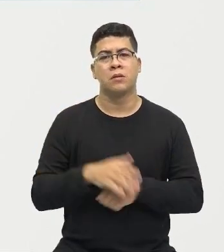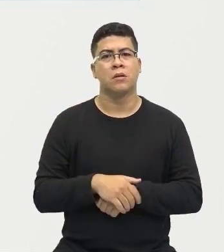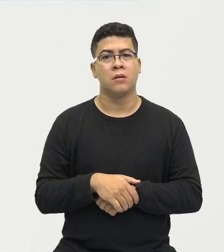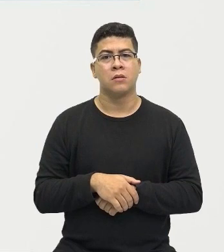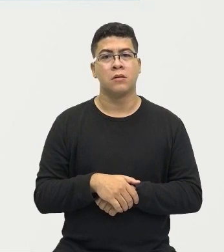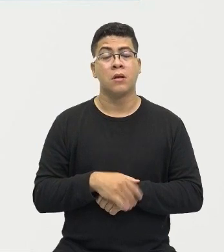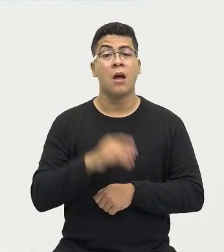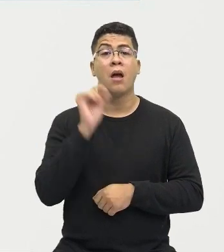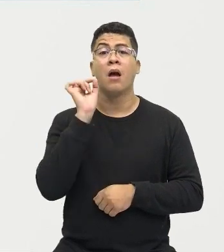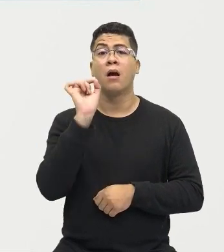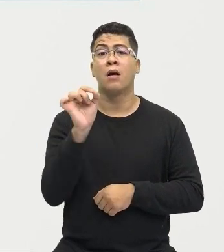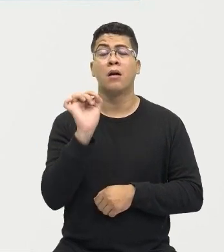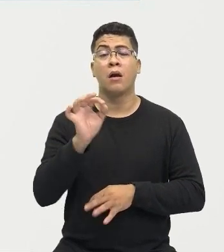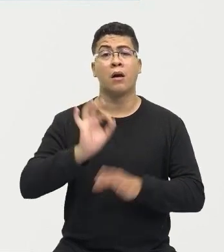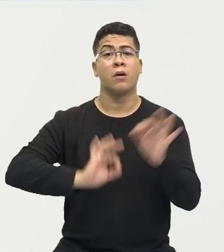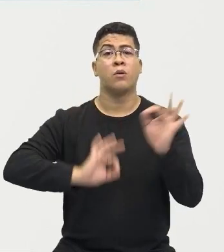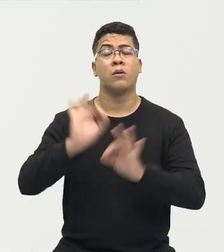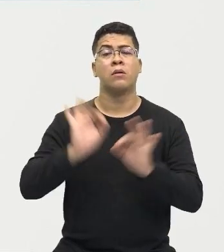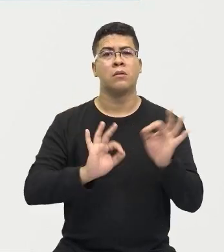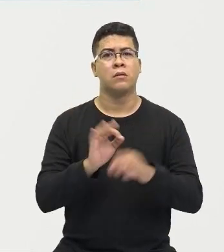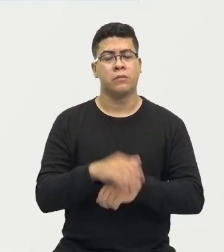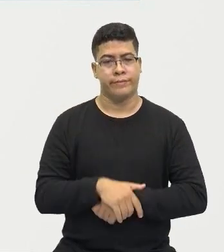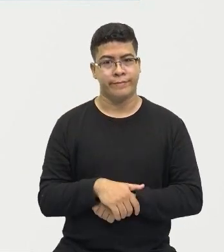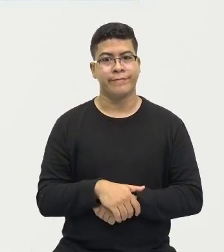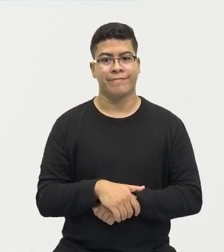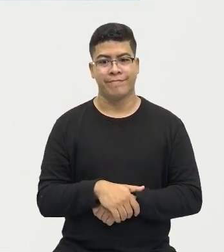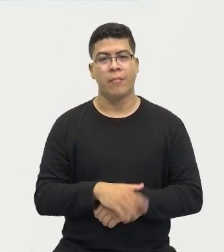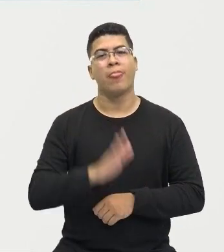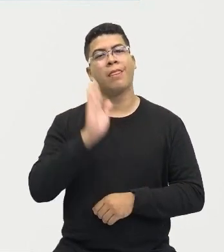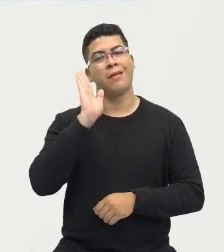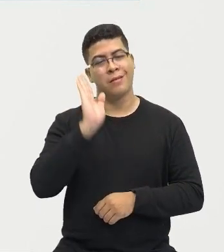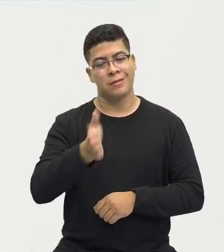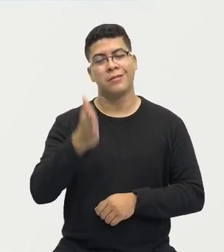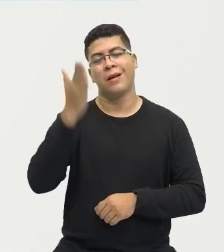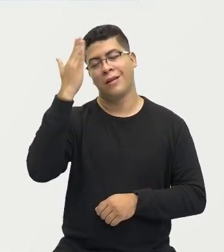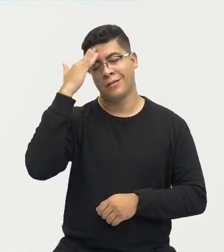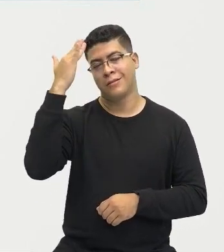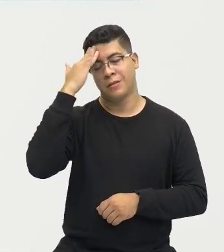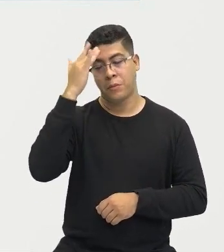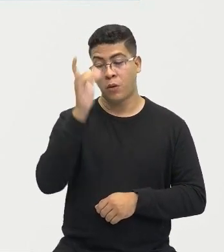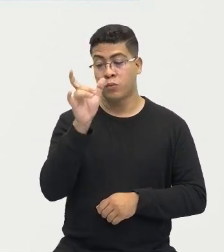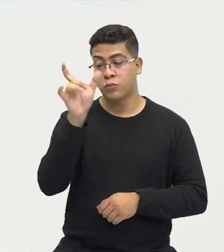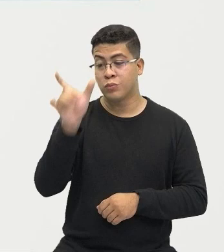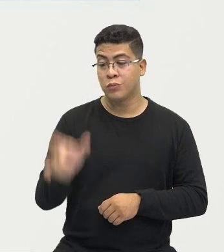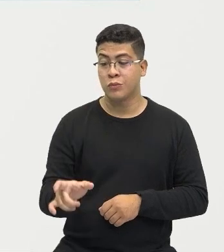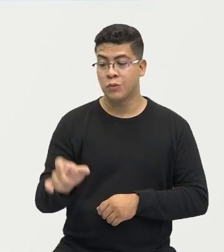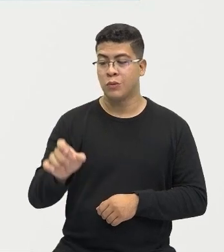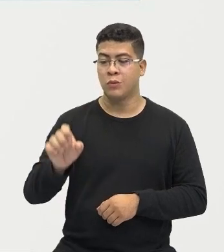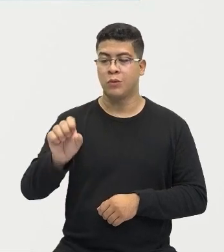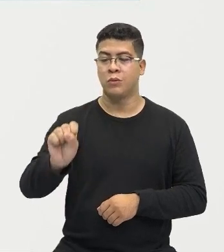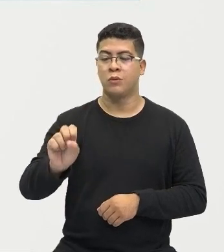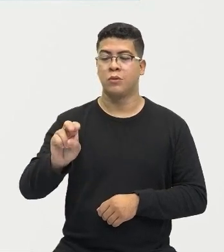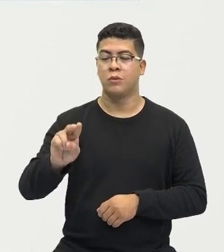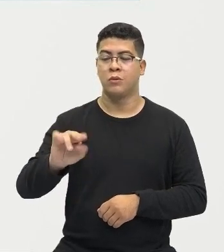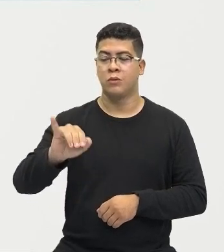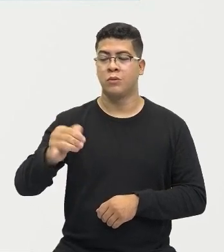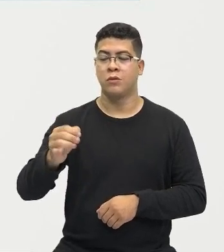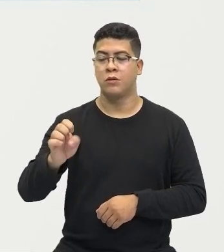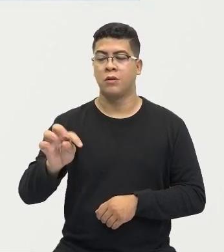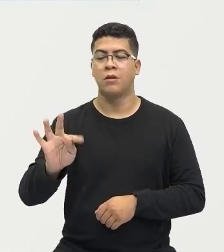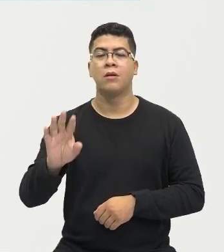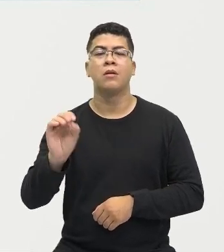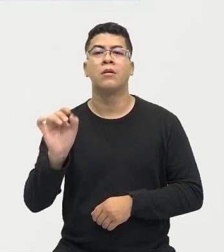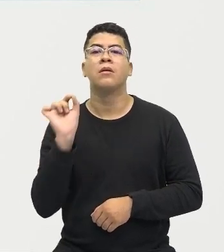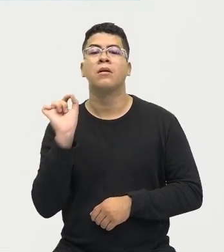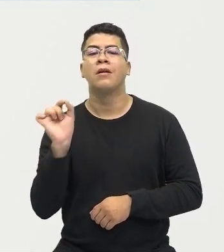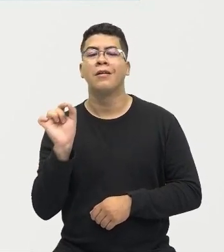Quem organizaram a festa? Aí você já sabia que o nosso sujeito seria os estudantes. Não é verdade? Exatamente, já